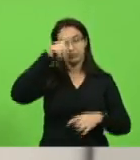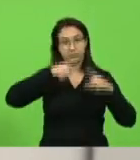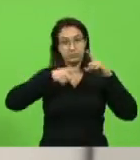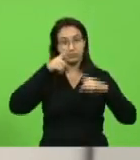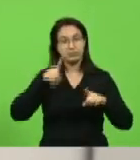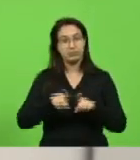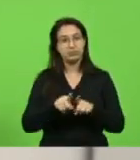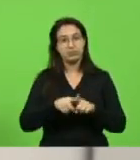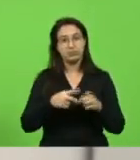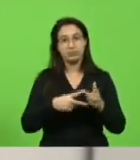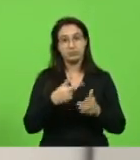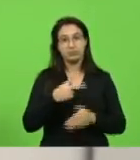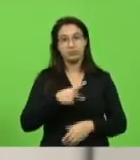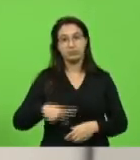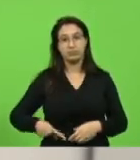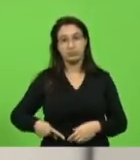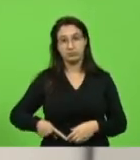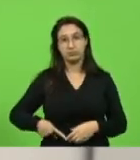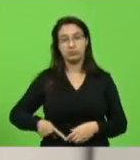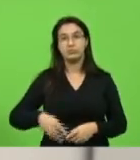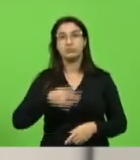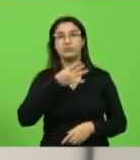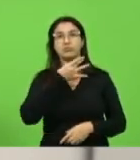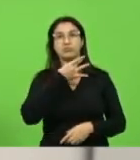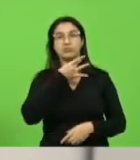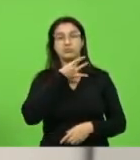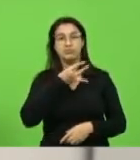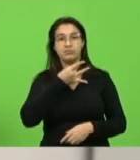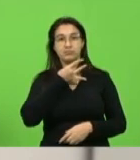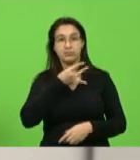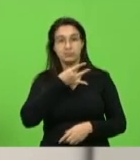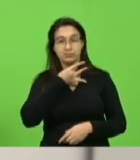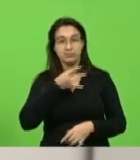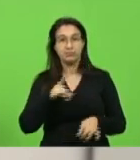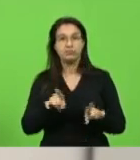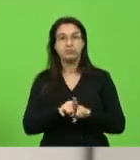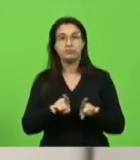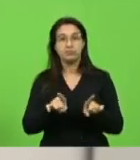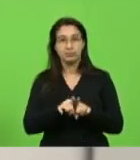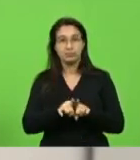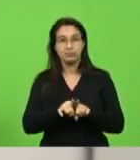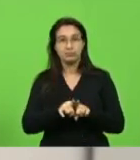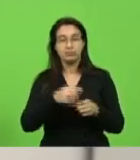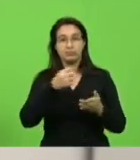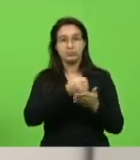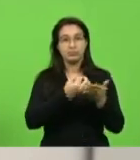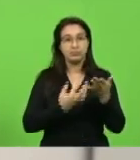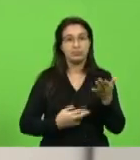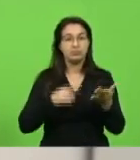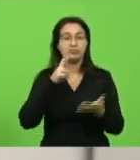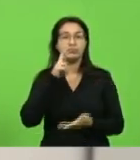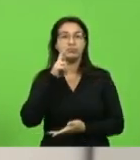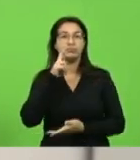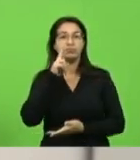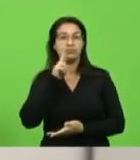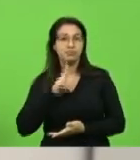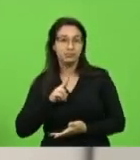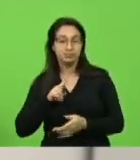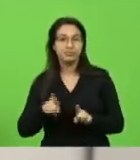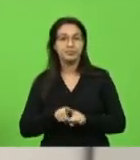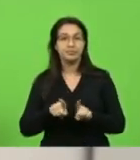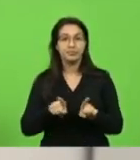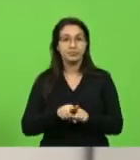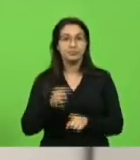o deputado Valdir Cobalcini, tendo como relator o deputado Ivan Nats e relator adjunto o deputado Fabiano da